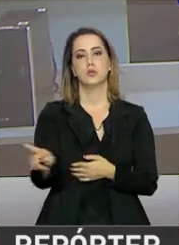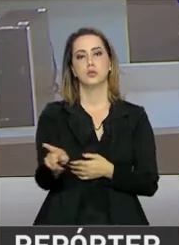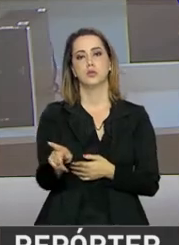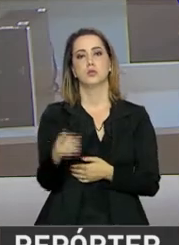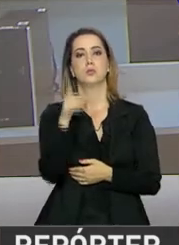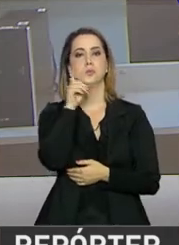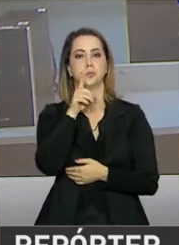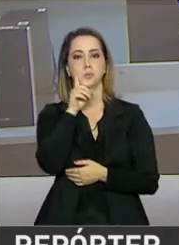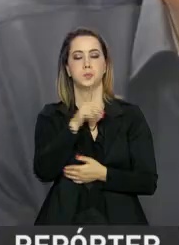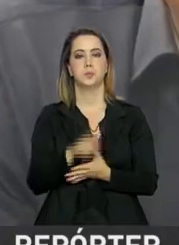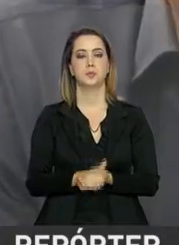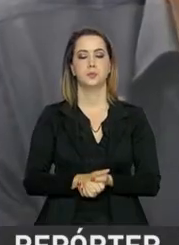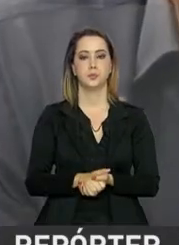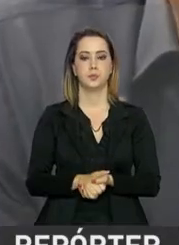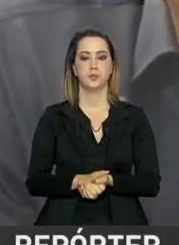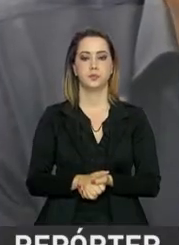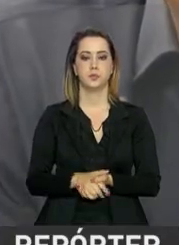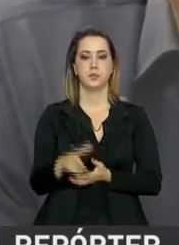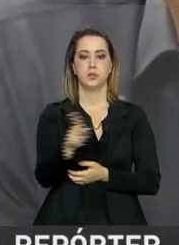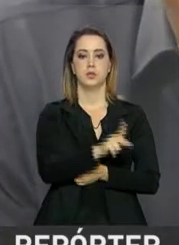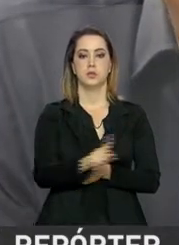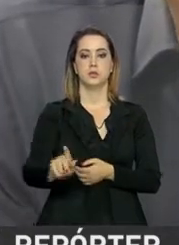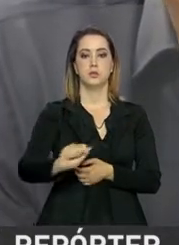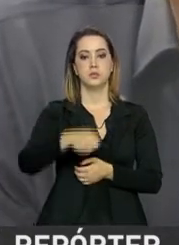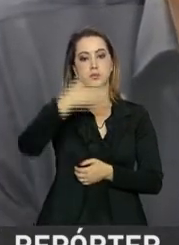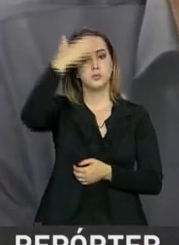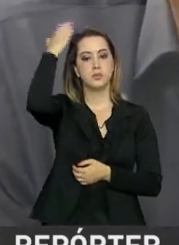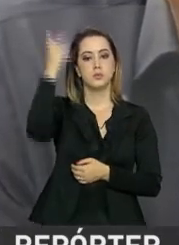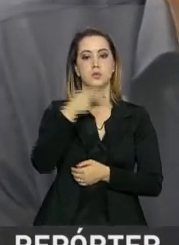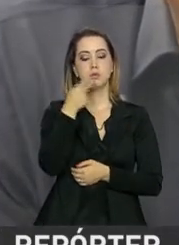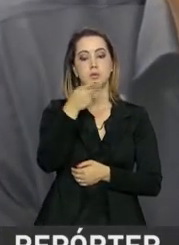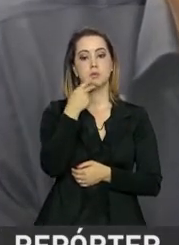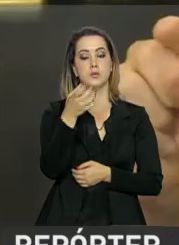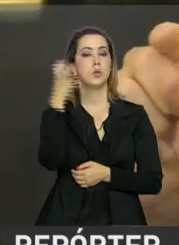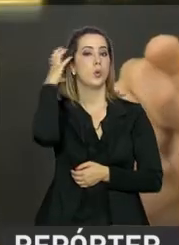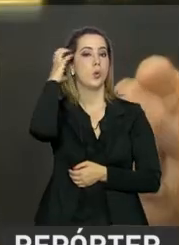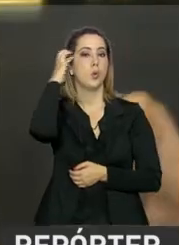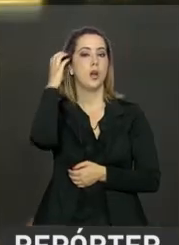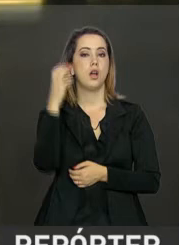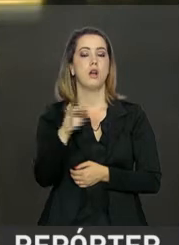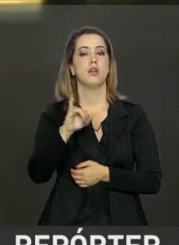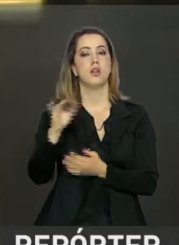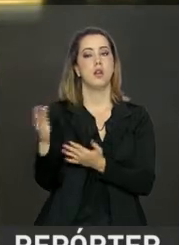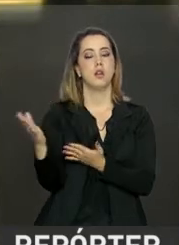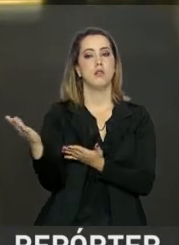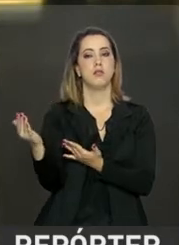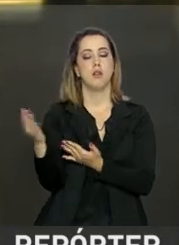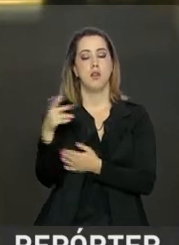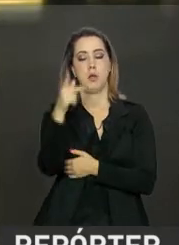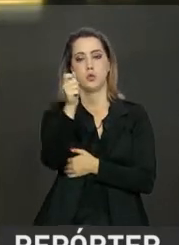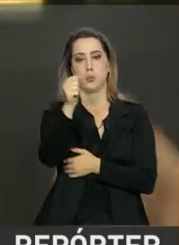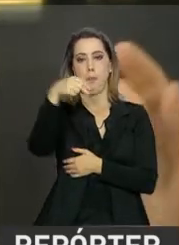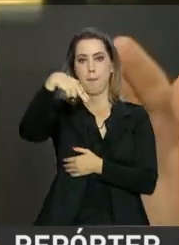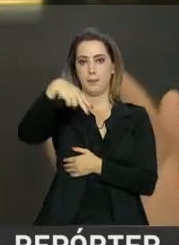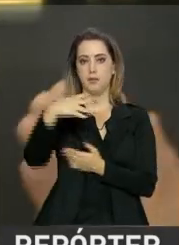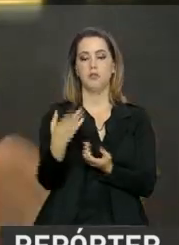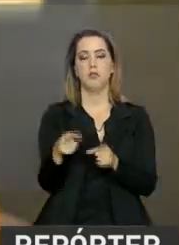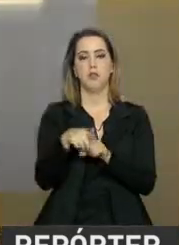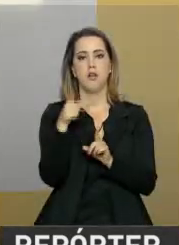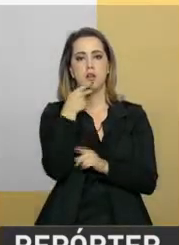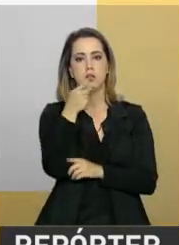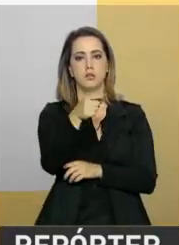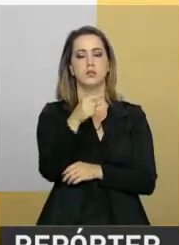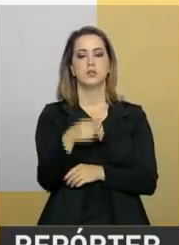americano o presidente michel temer falou pela manhã com a rádio jovem pan na entrevista ele comentou as eleições norte